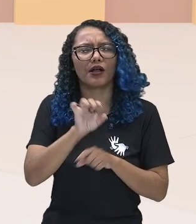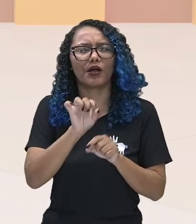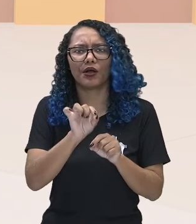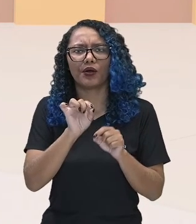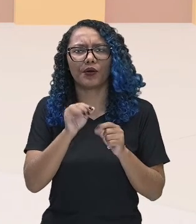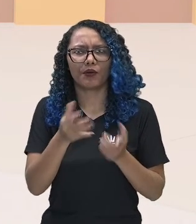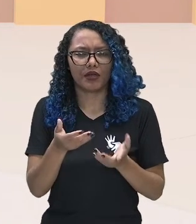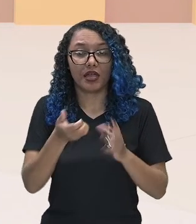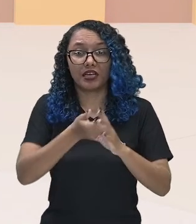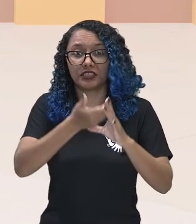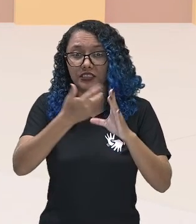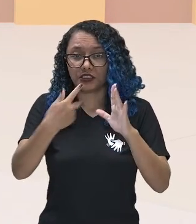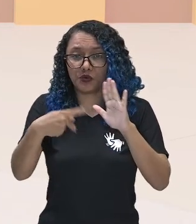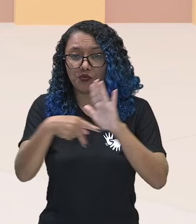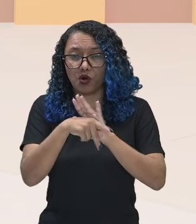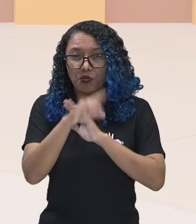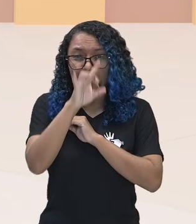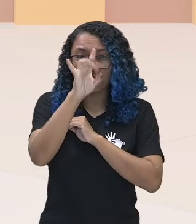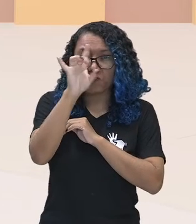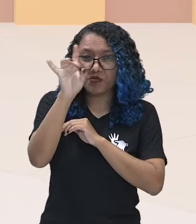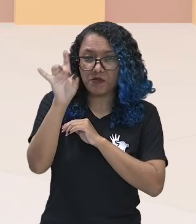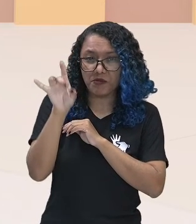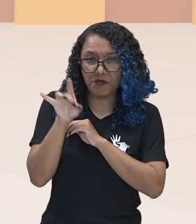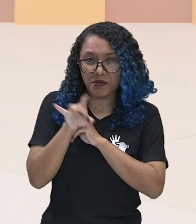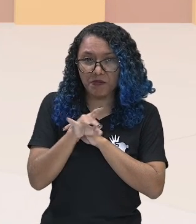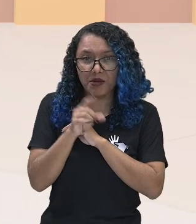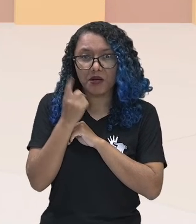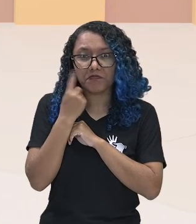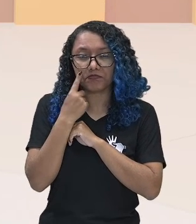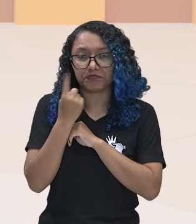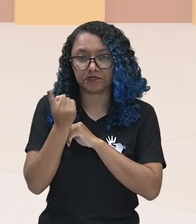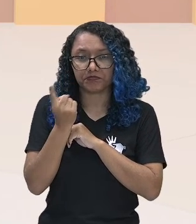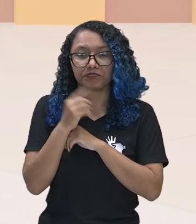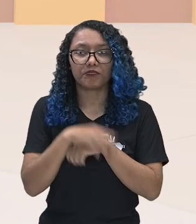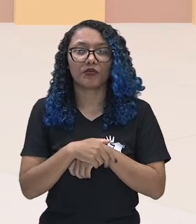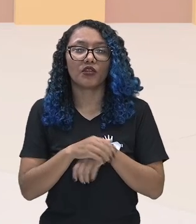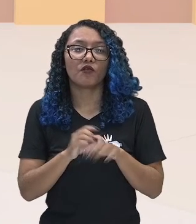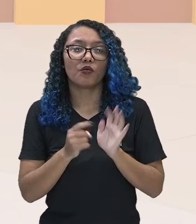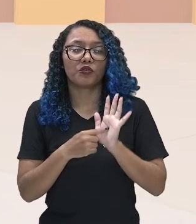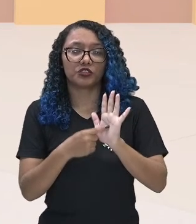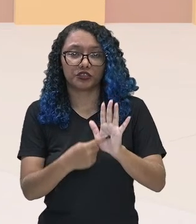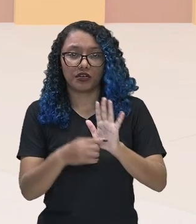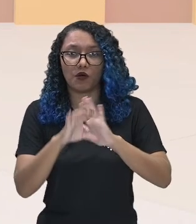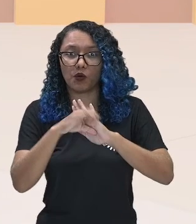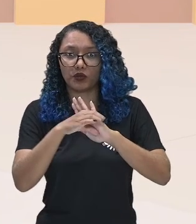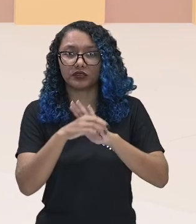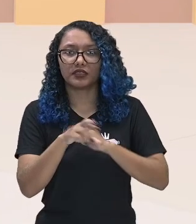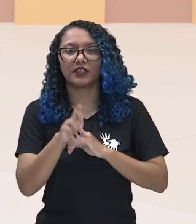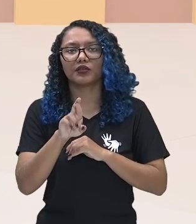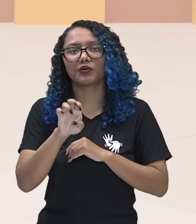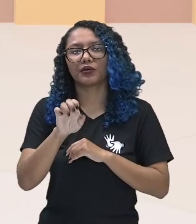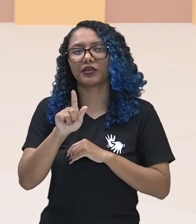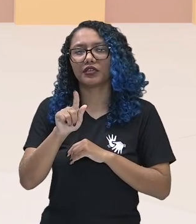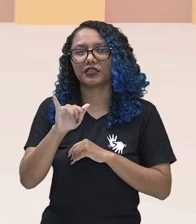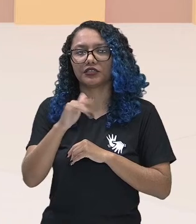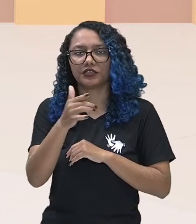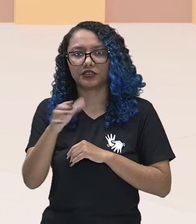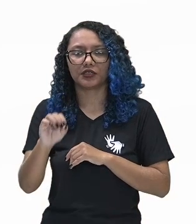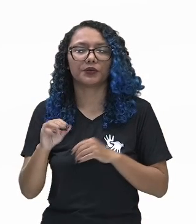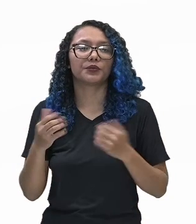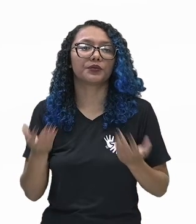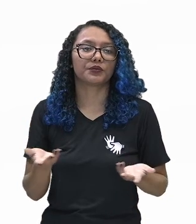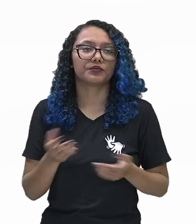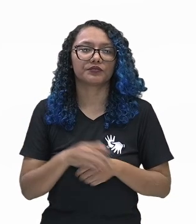as características de cada uma delas. Vamos agora ao conceito de região, que nada mais é que a área